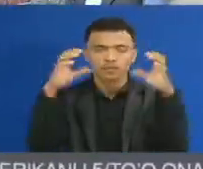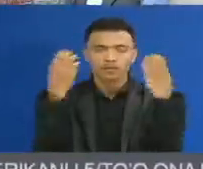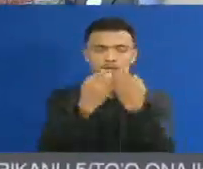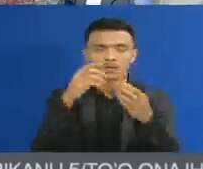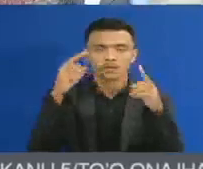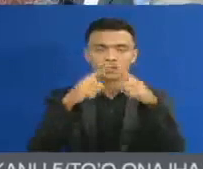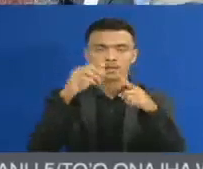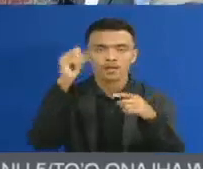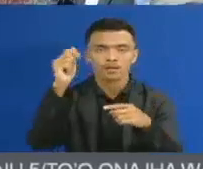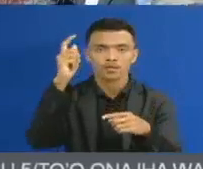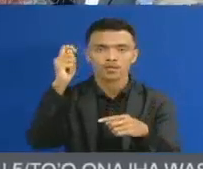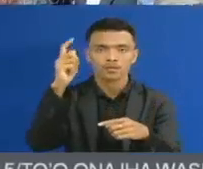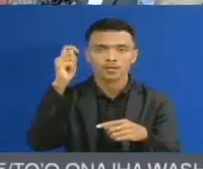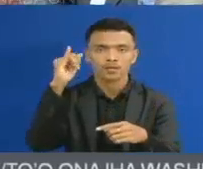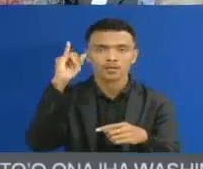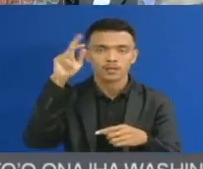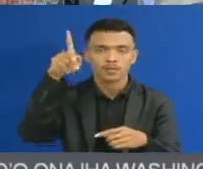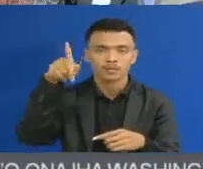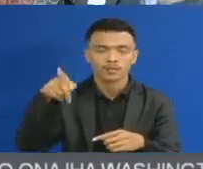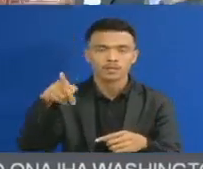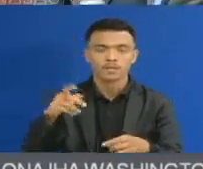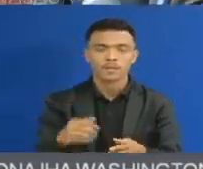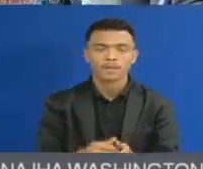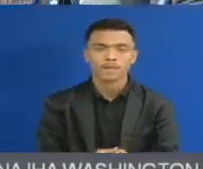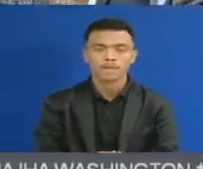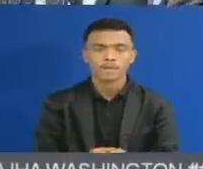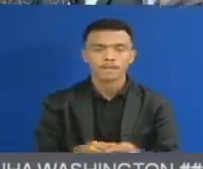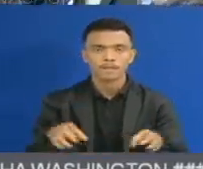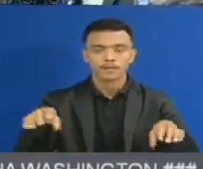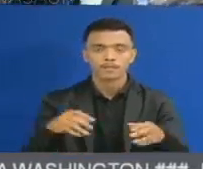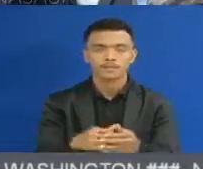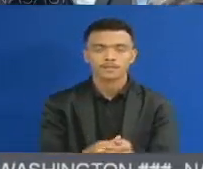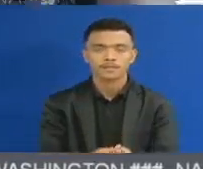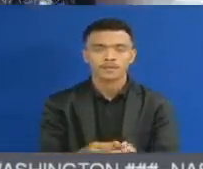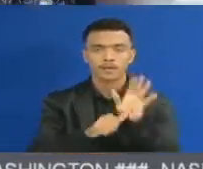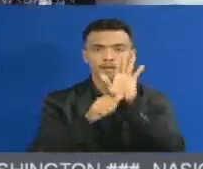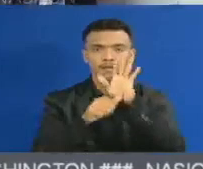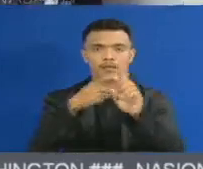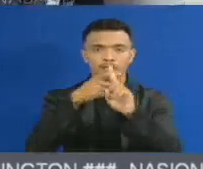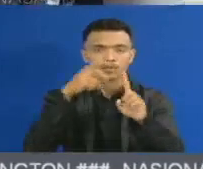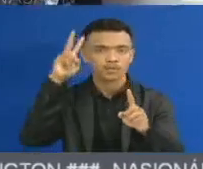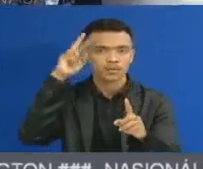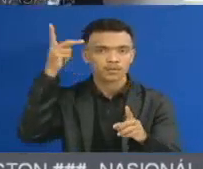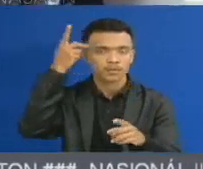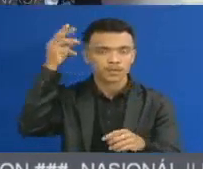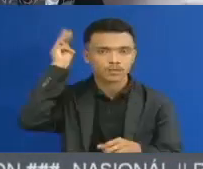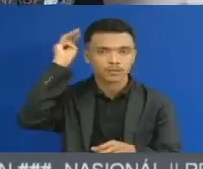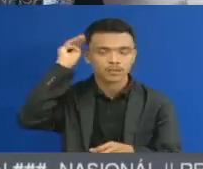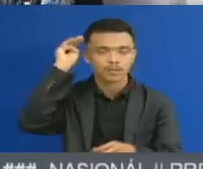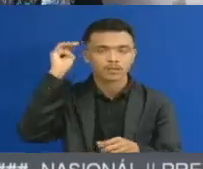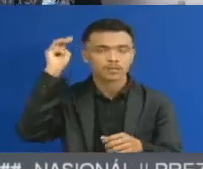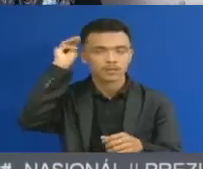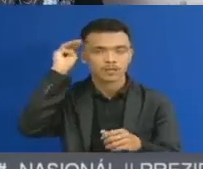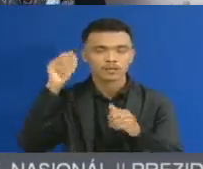para Autoridade de Turismo Timor-Leste Instituto Público. Projeto resolução ne apresenta o vice-primeiro-ministro,